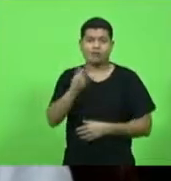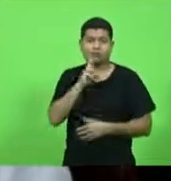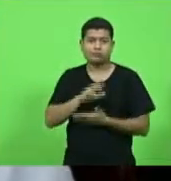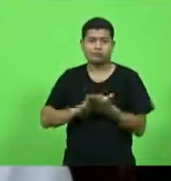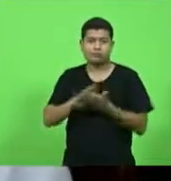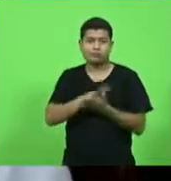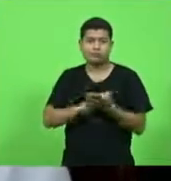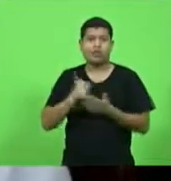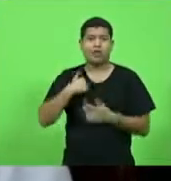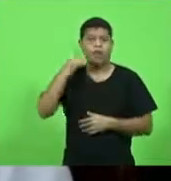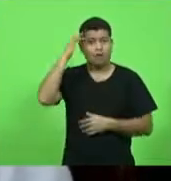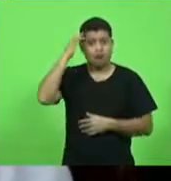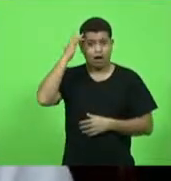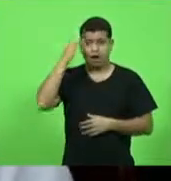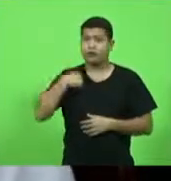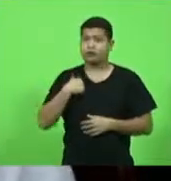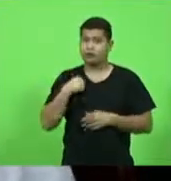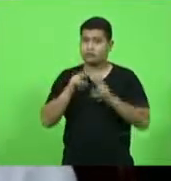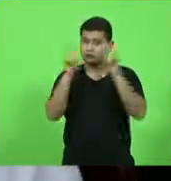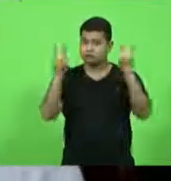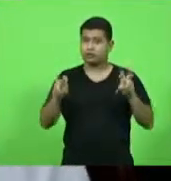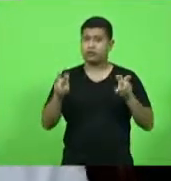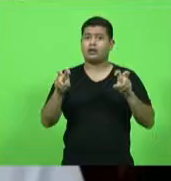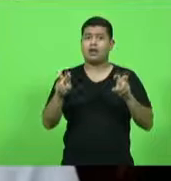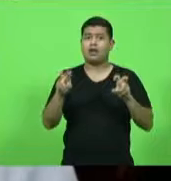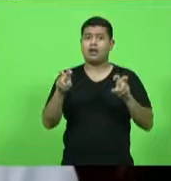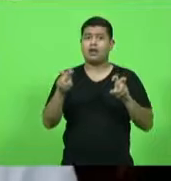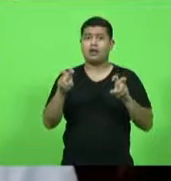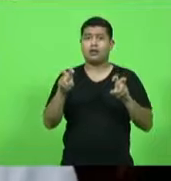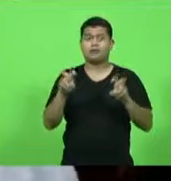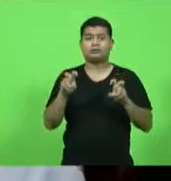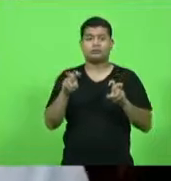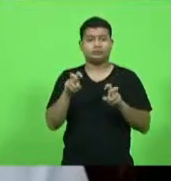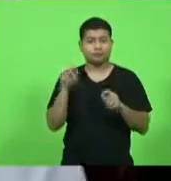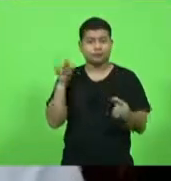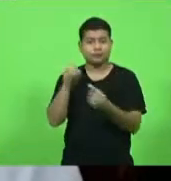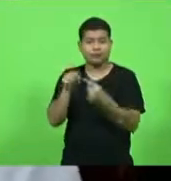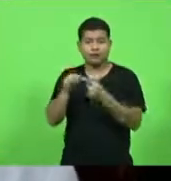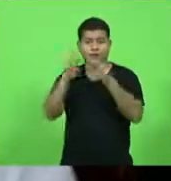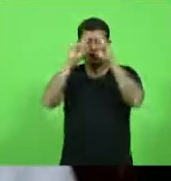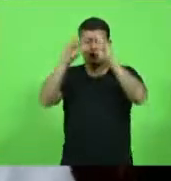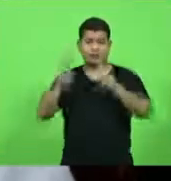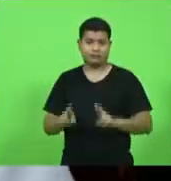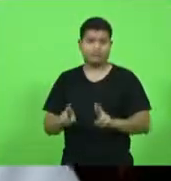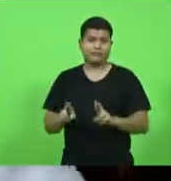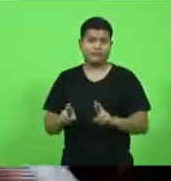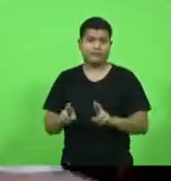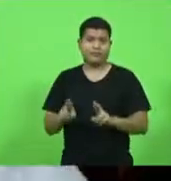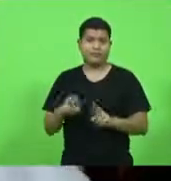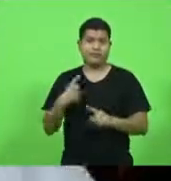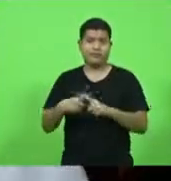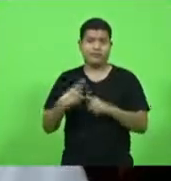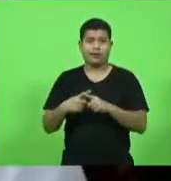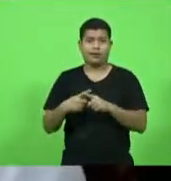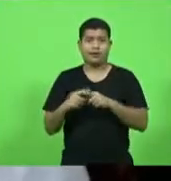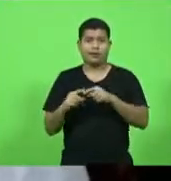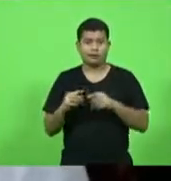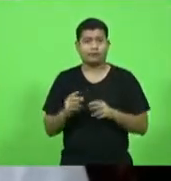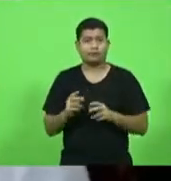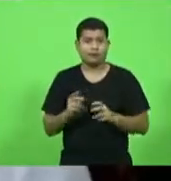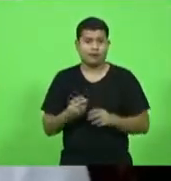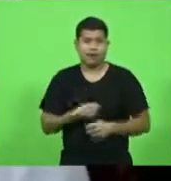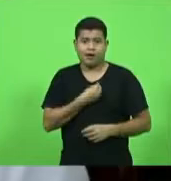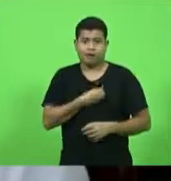um assunto que diz respeito ao respeito à existência da pandemia e ao bom